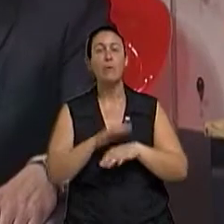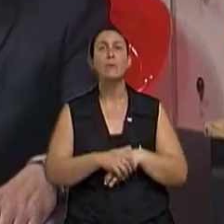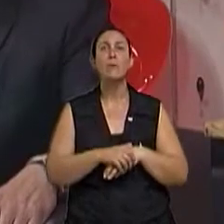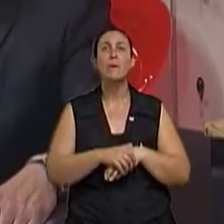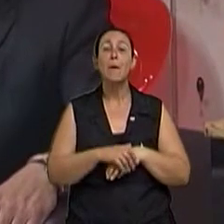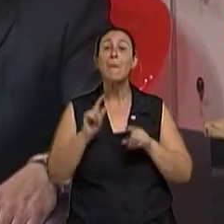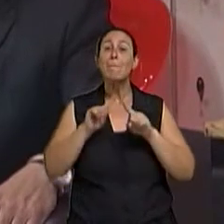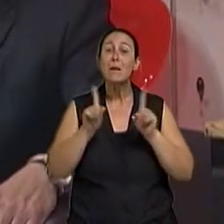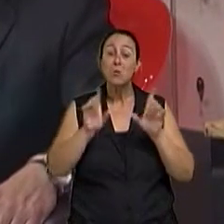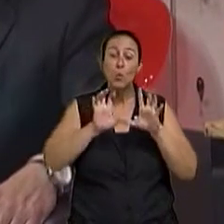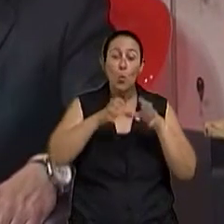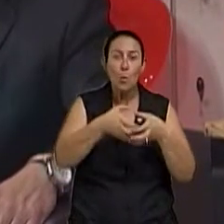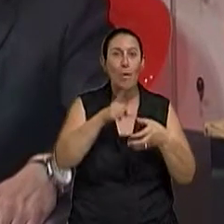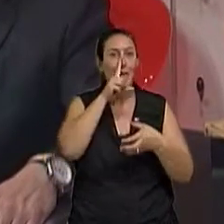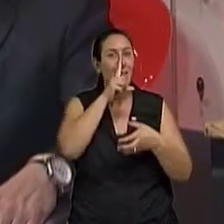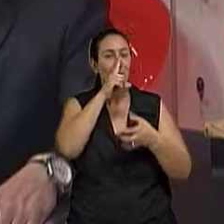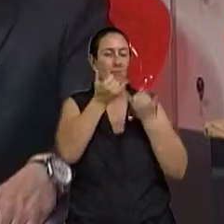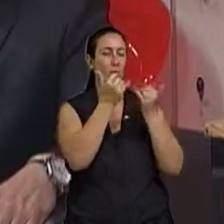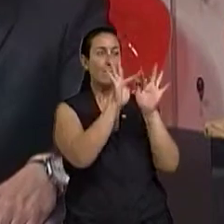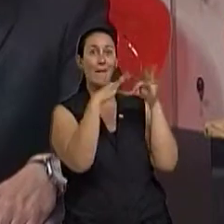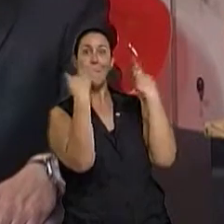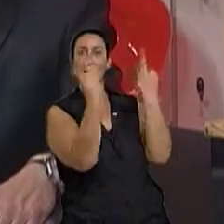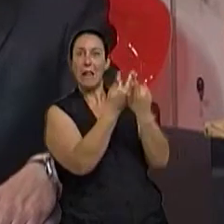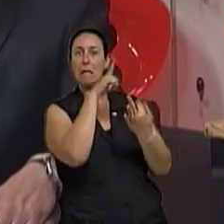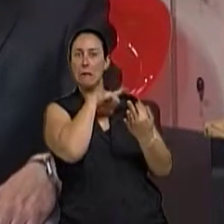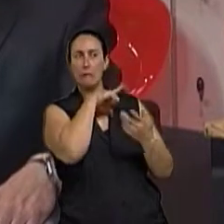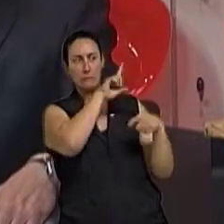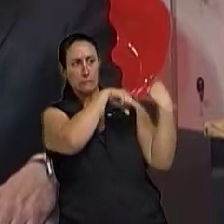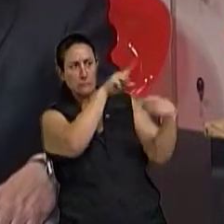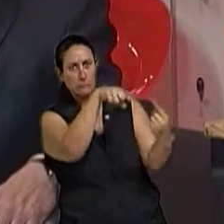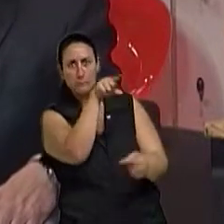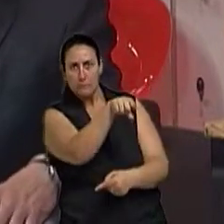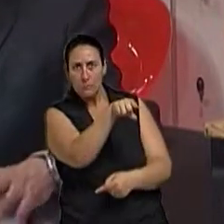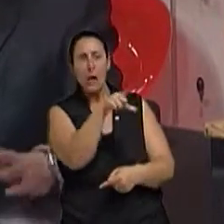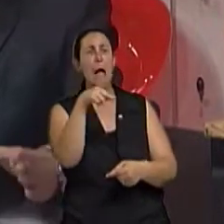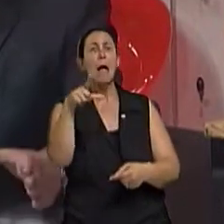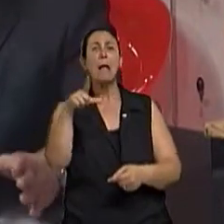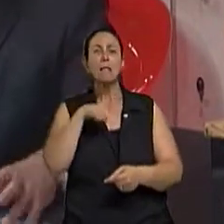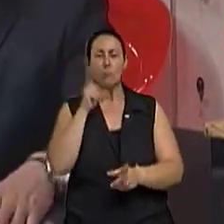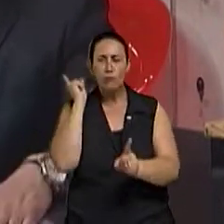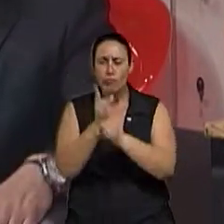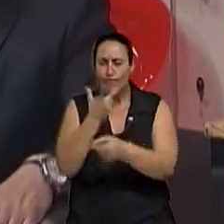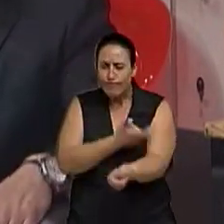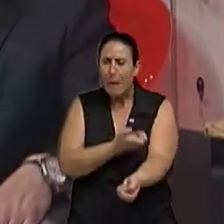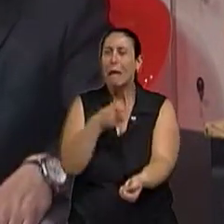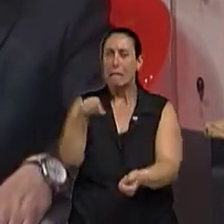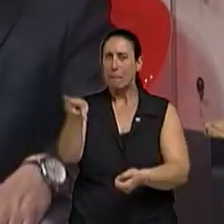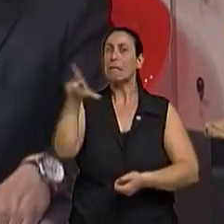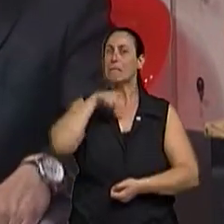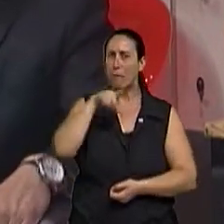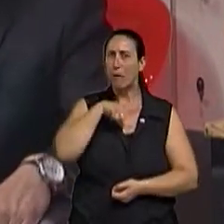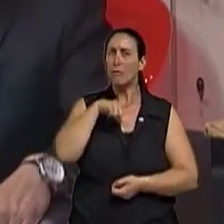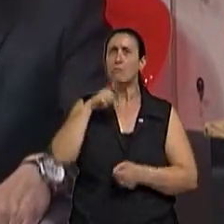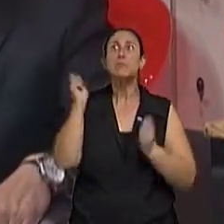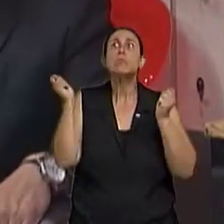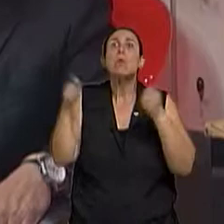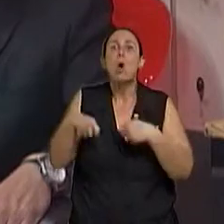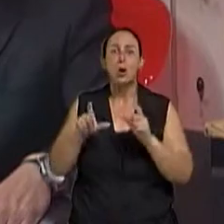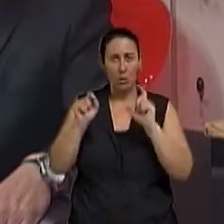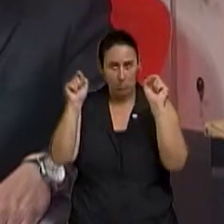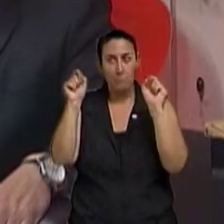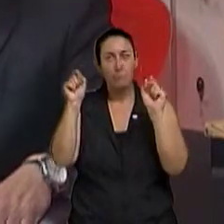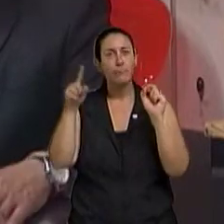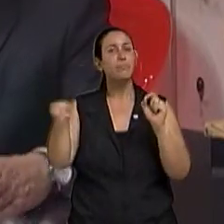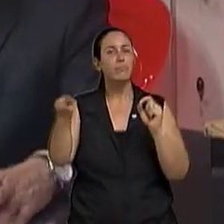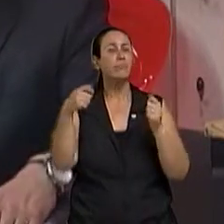devem começar a fazer investigação, pelo menos entre 5 a 10 anos, do parente mais próximo que